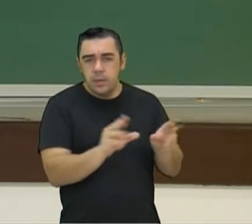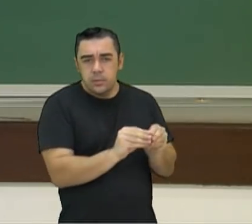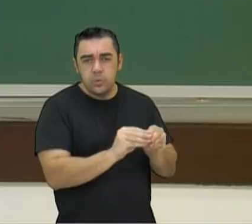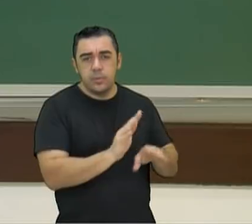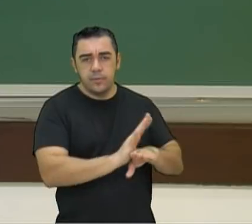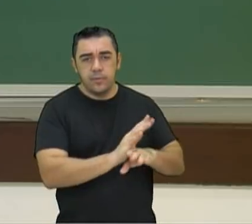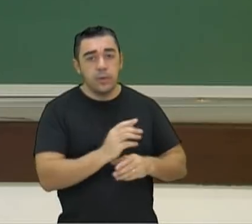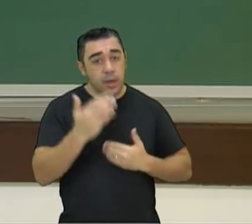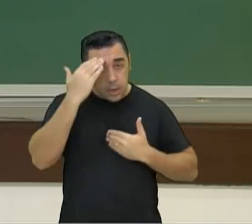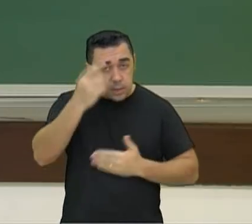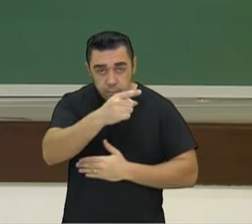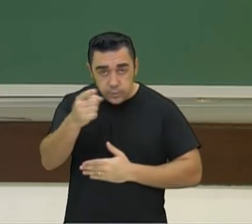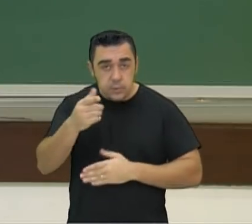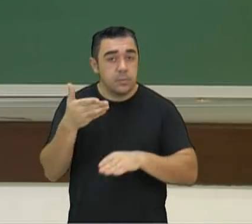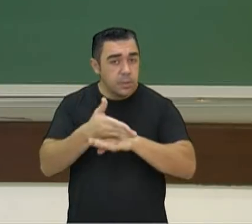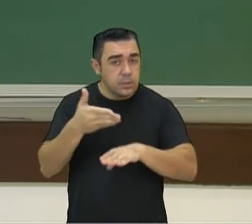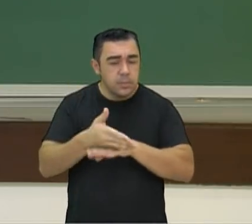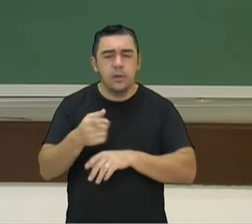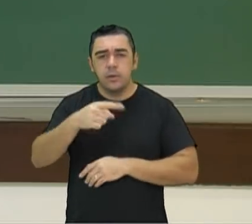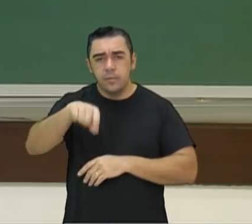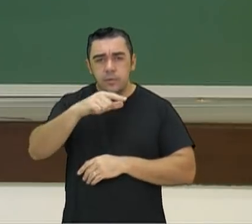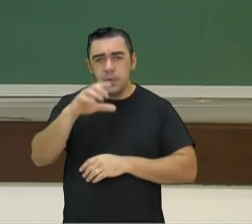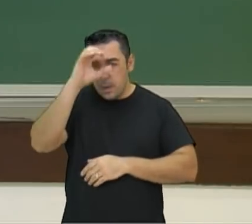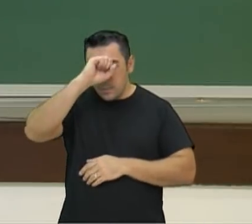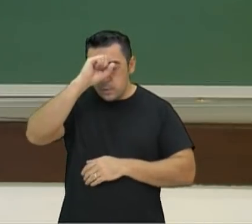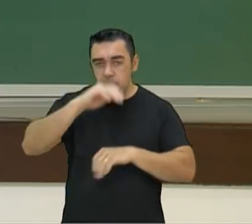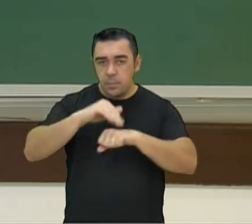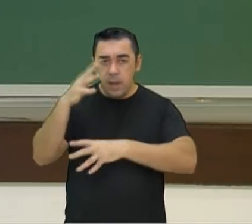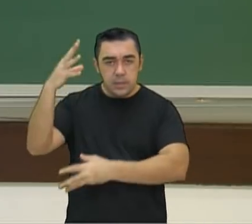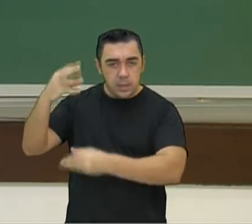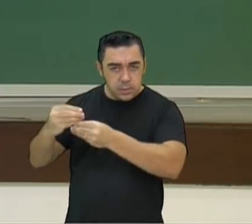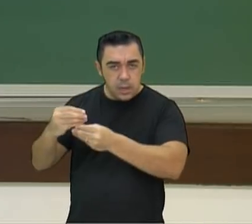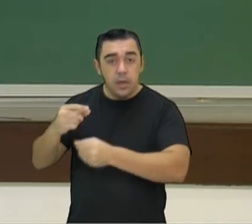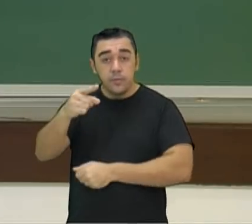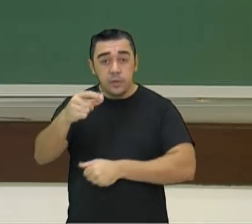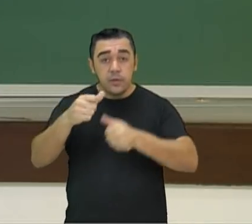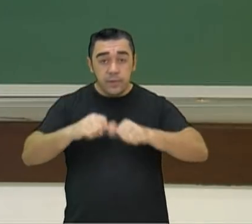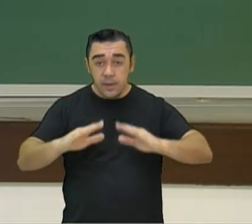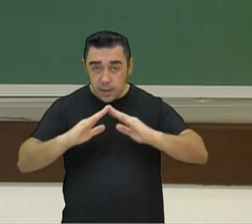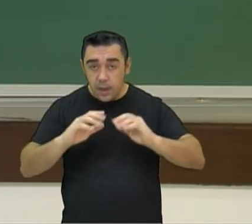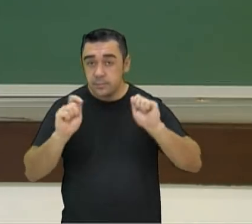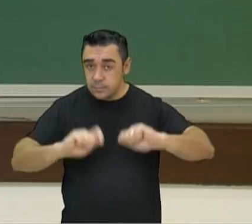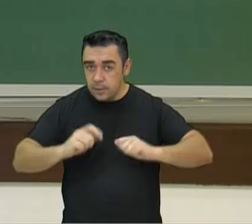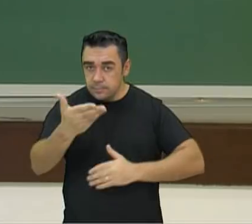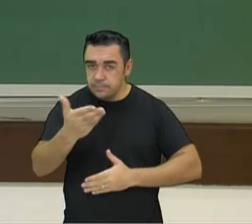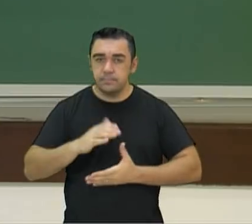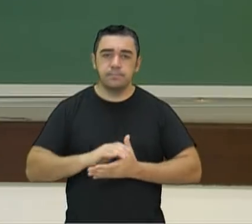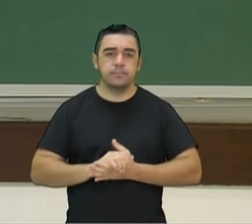participação. Espero que vocês tenham aprendido um pouco mais sobre resenha, né? E fiquem em casa se puderem.